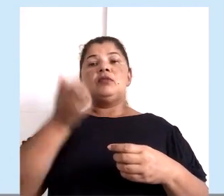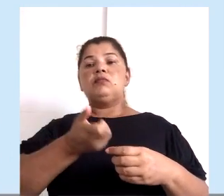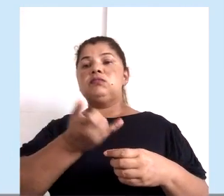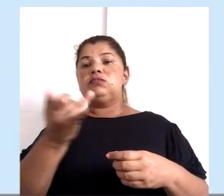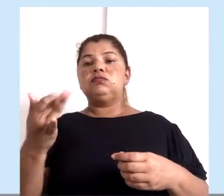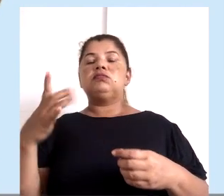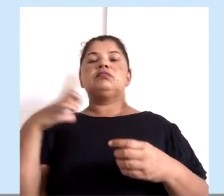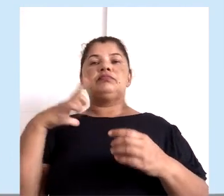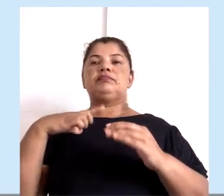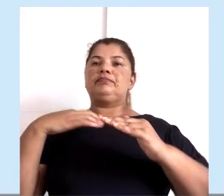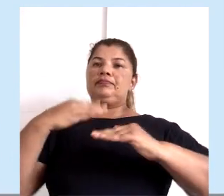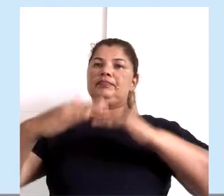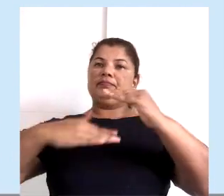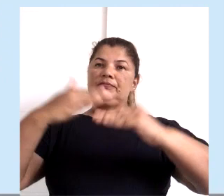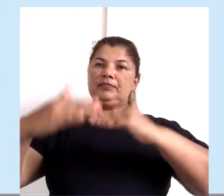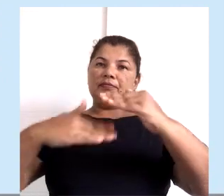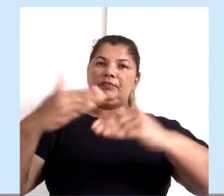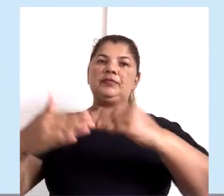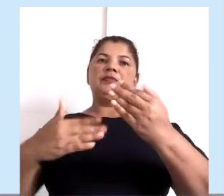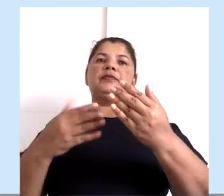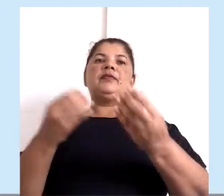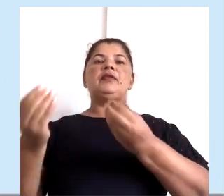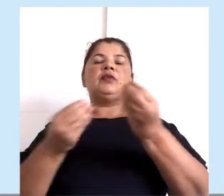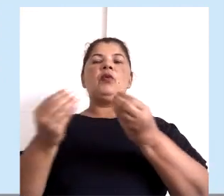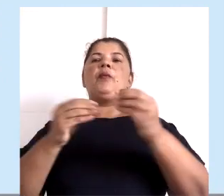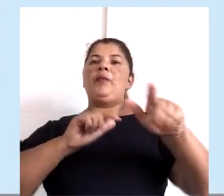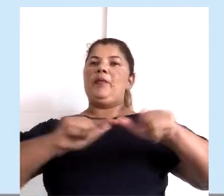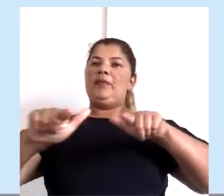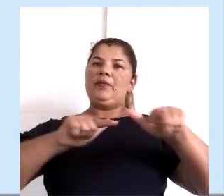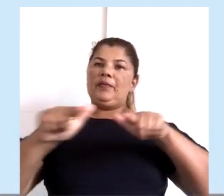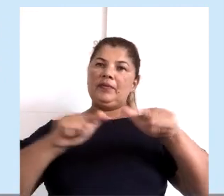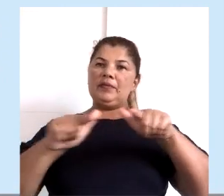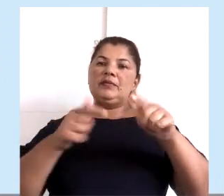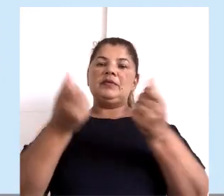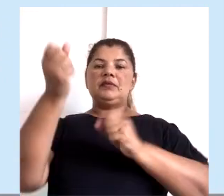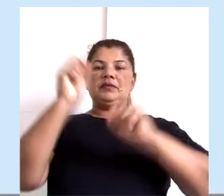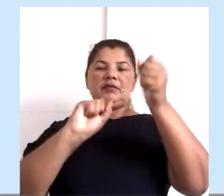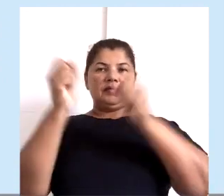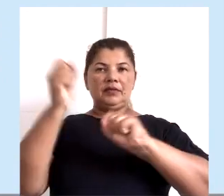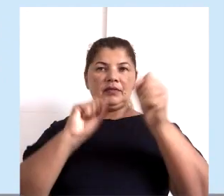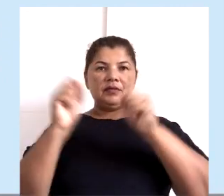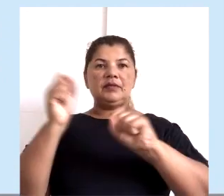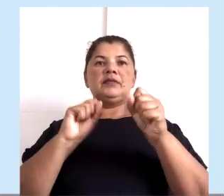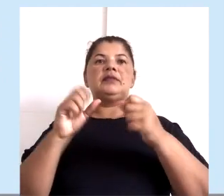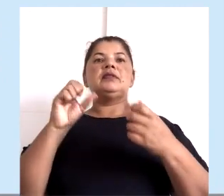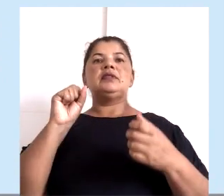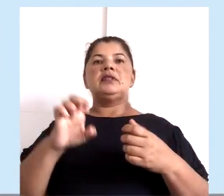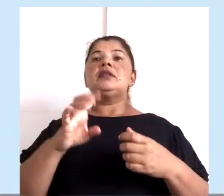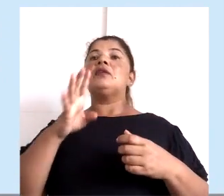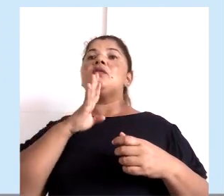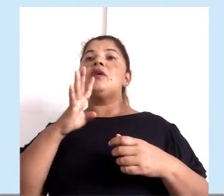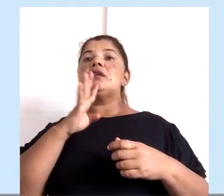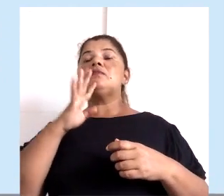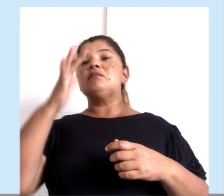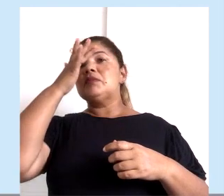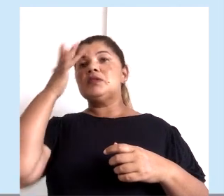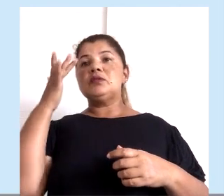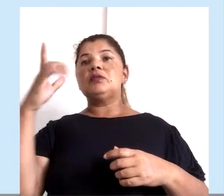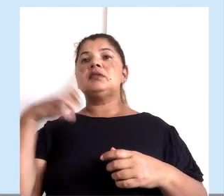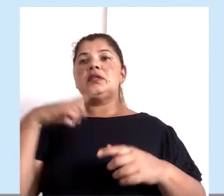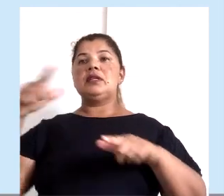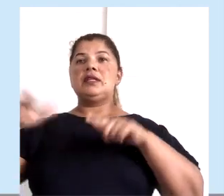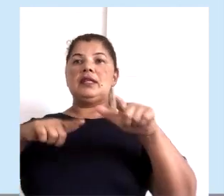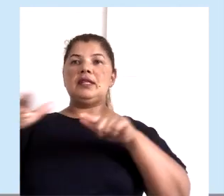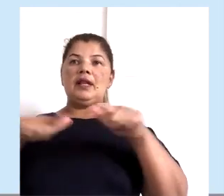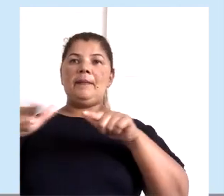que se desenvolvem por meio do emprego na indústria automobilística. tá? Se você conhece alguém que trabalha com